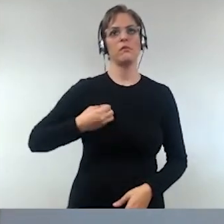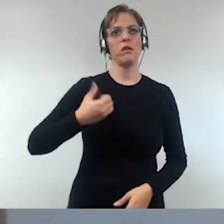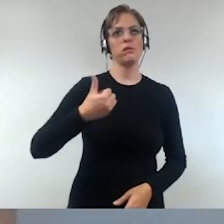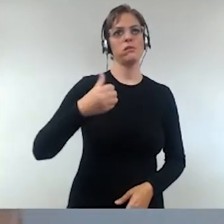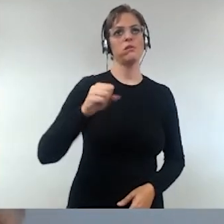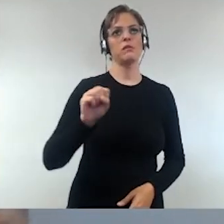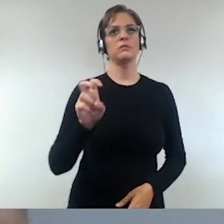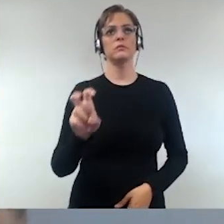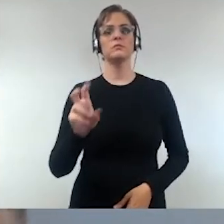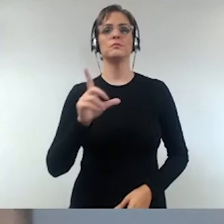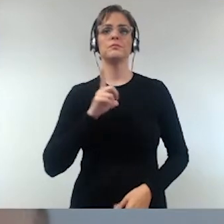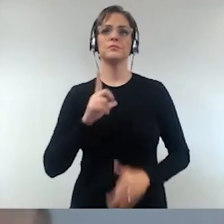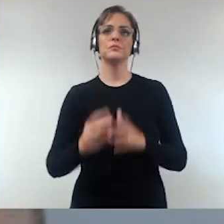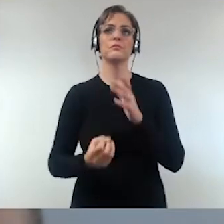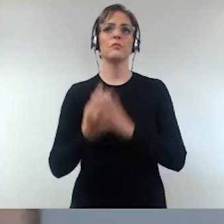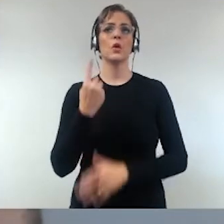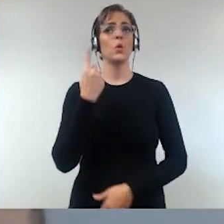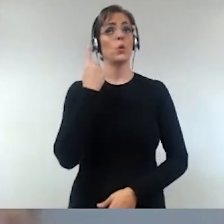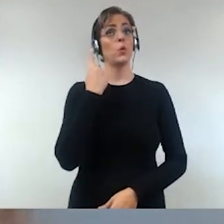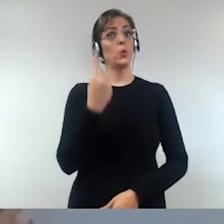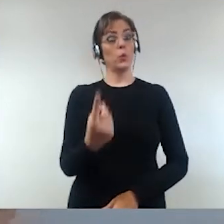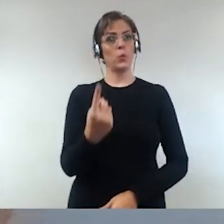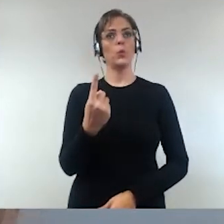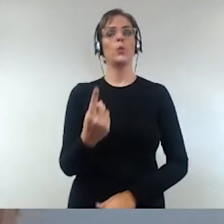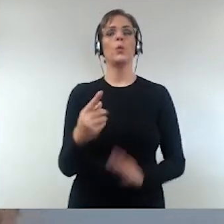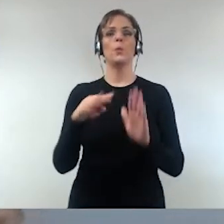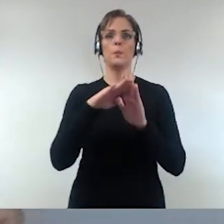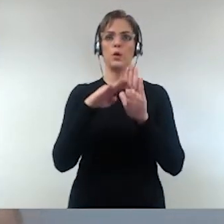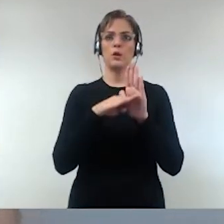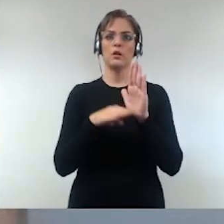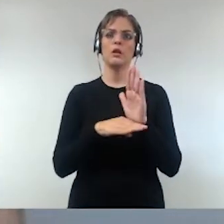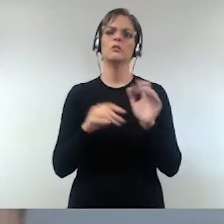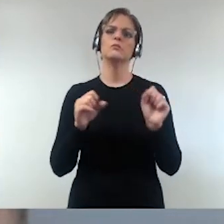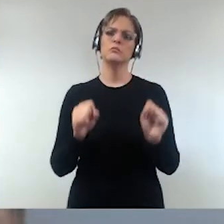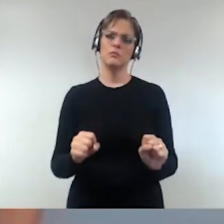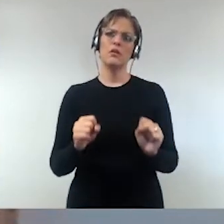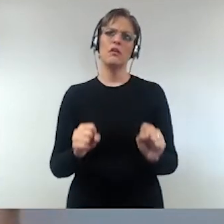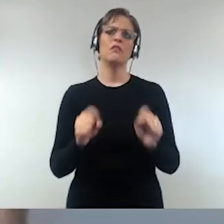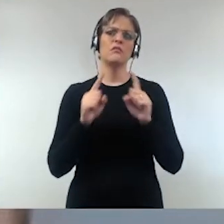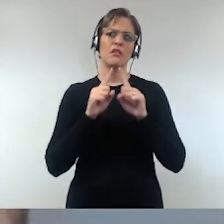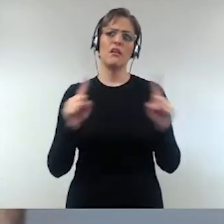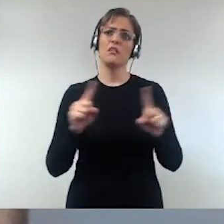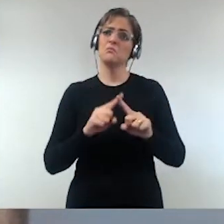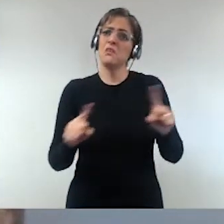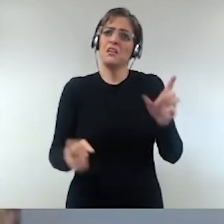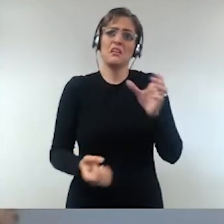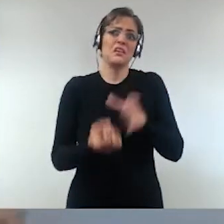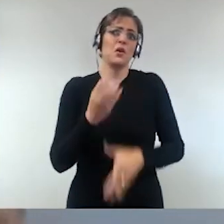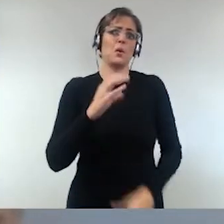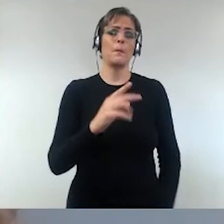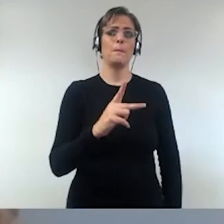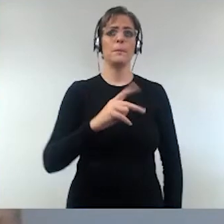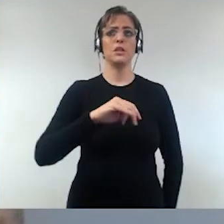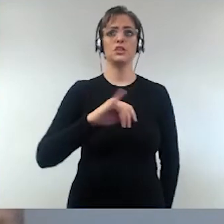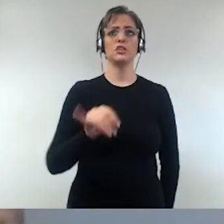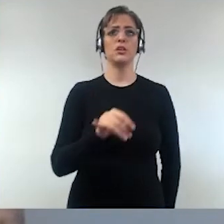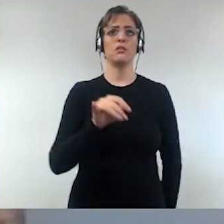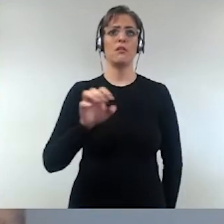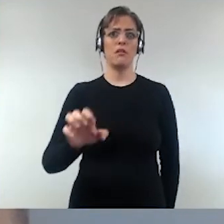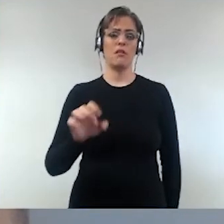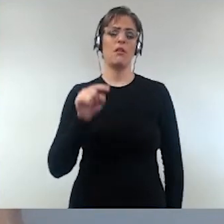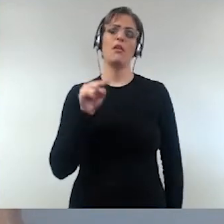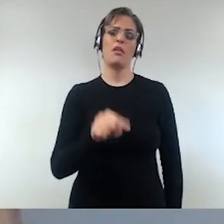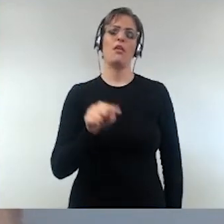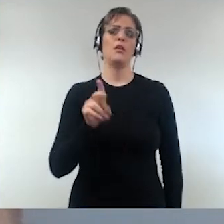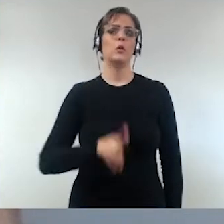185, ela instituiu um único programa, embora ele possa ser criticável, mas instituiu o PJE como sistema de peticionamento